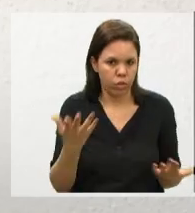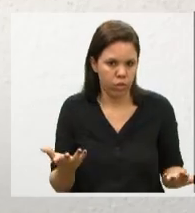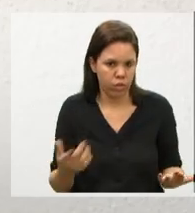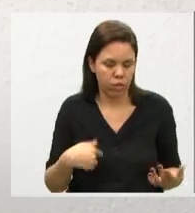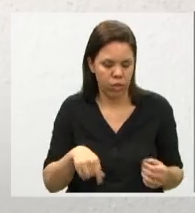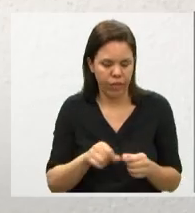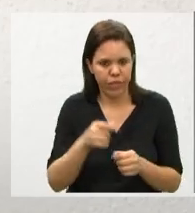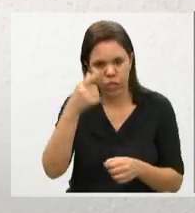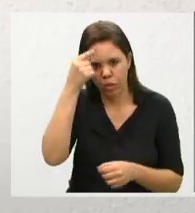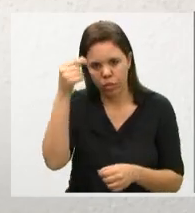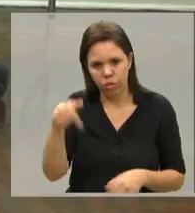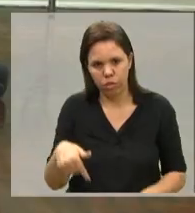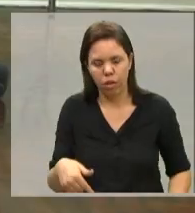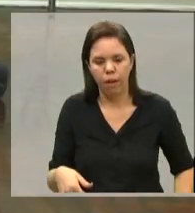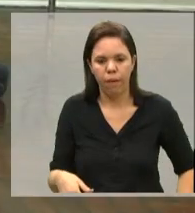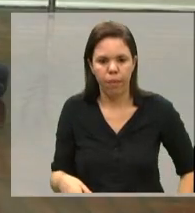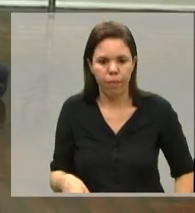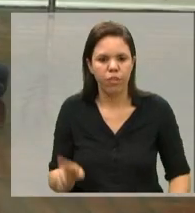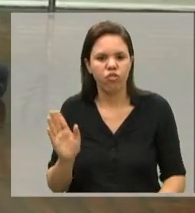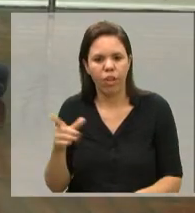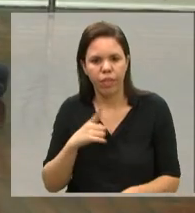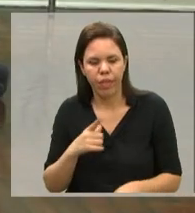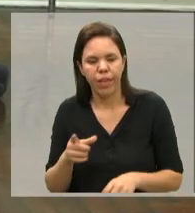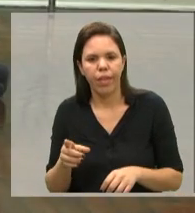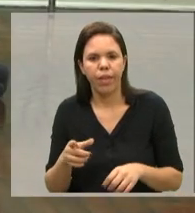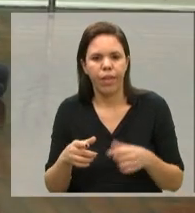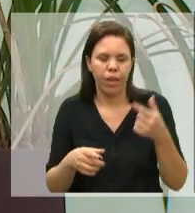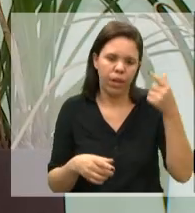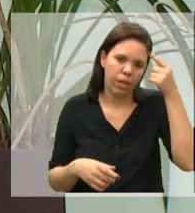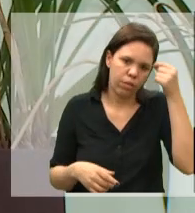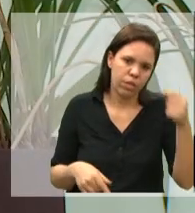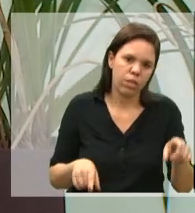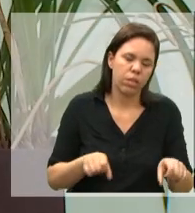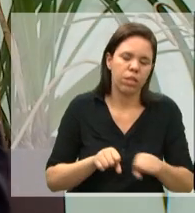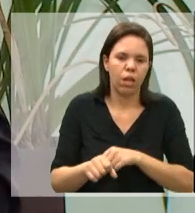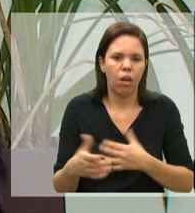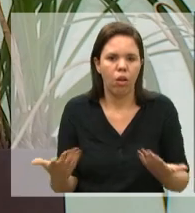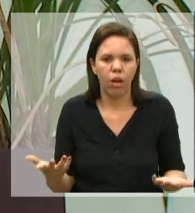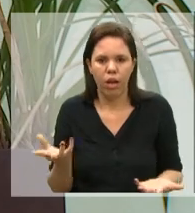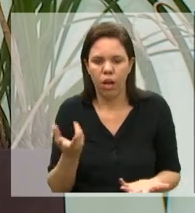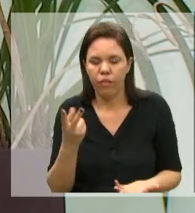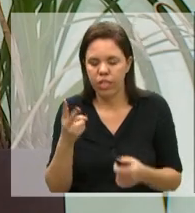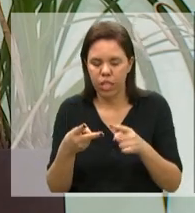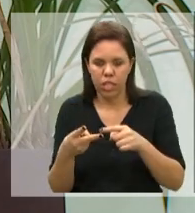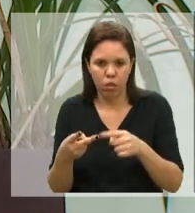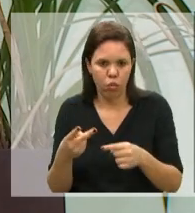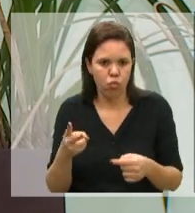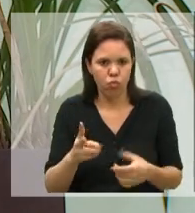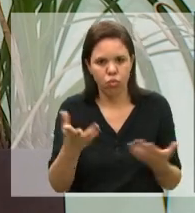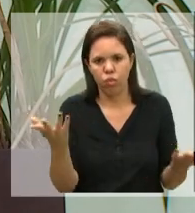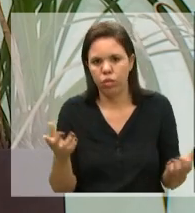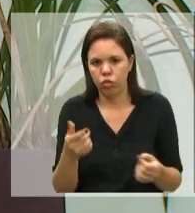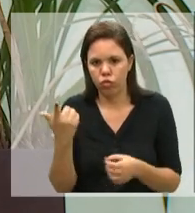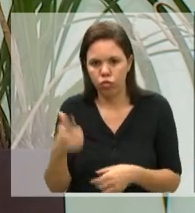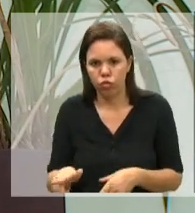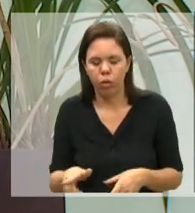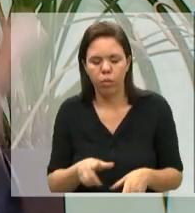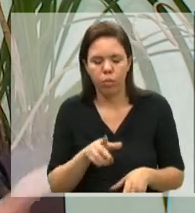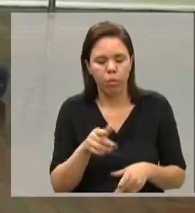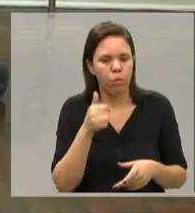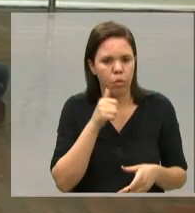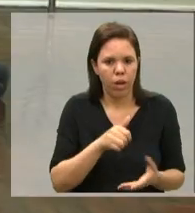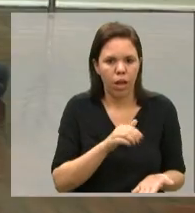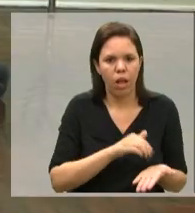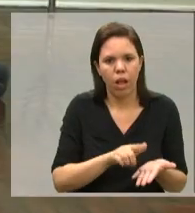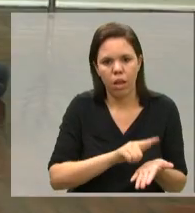uma graduação, ou que já tem uma graduação e vem fazer uma segunda graduação. Querem continuar. Você tem domésticas, mãe